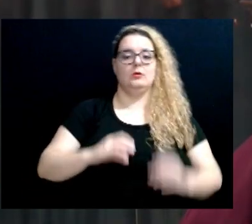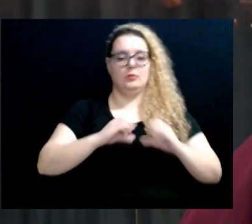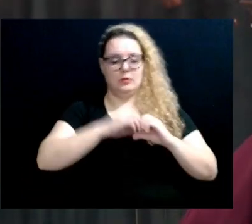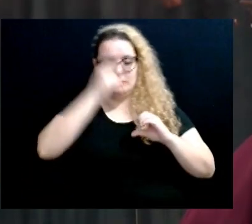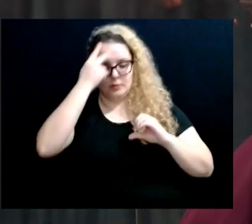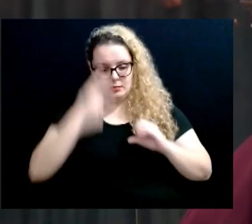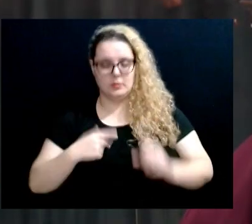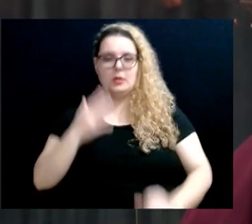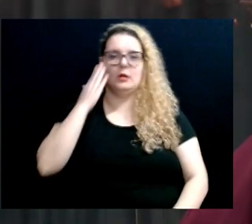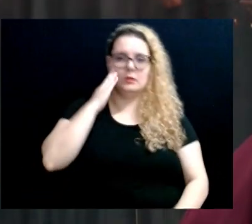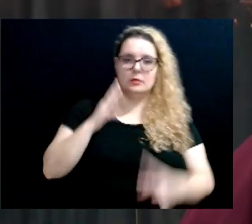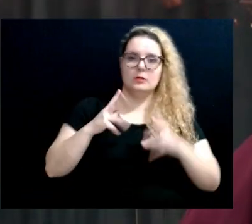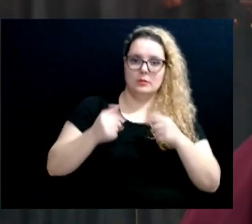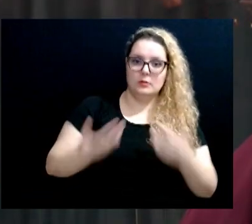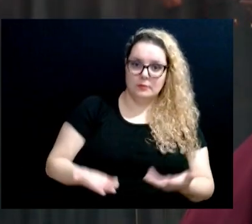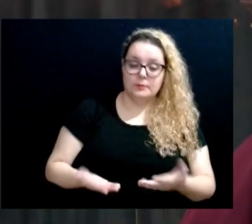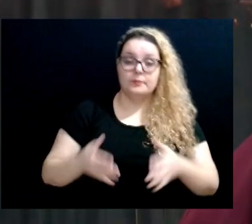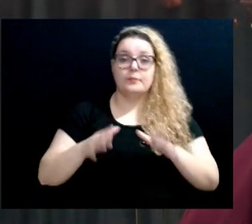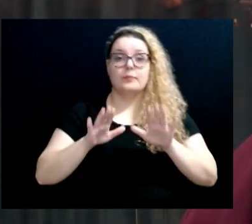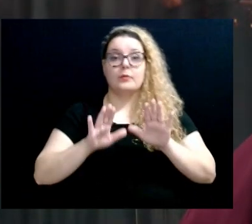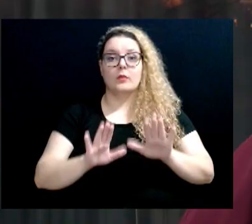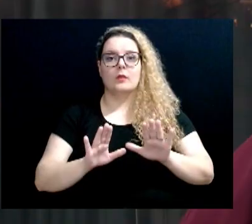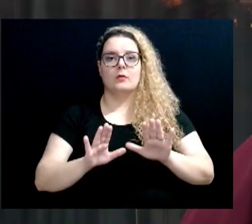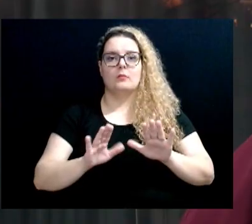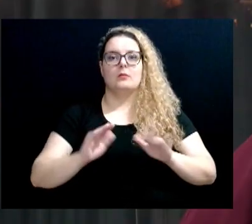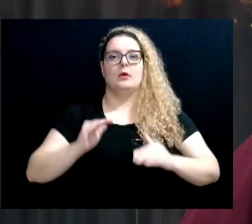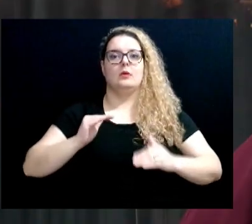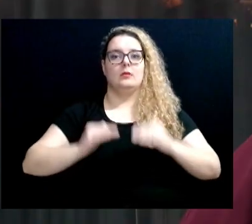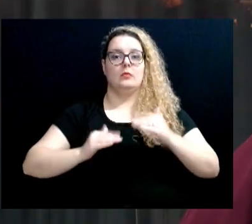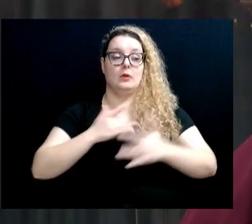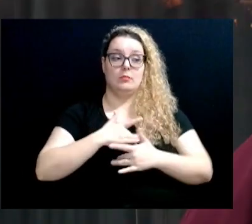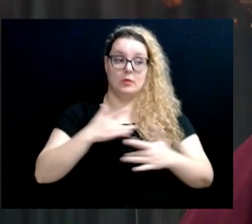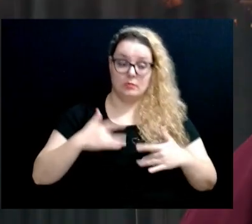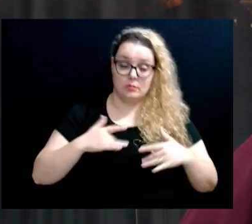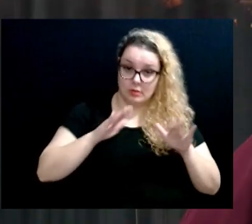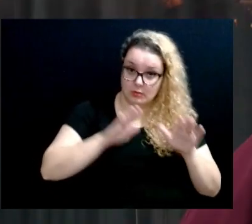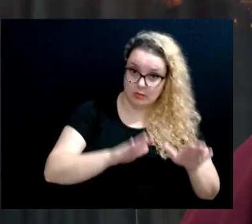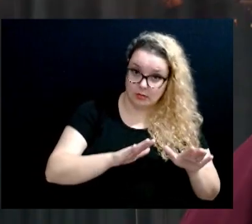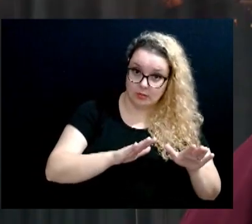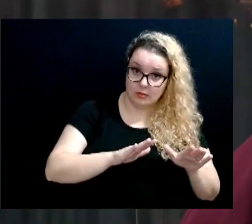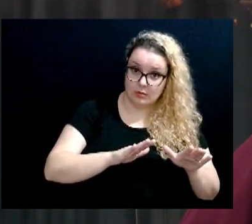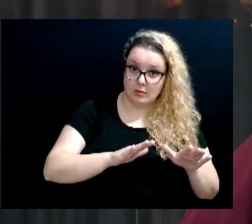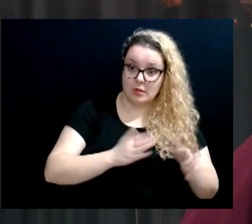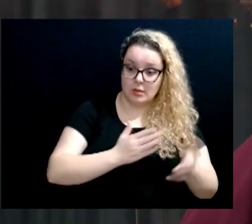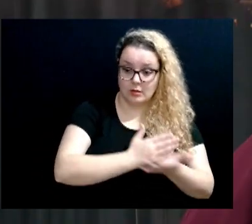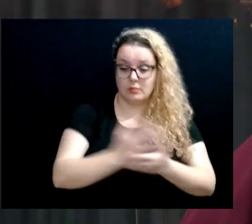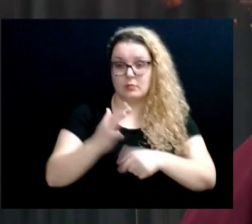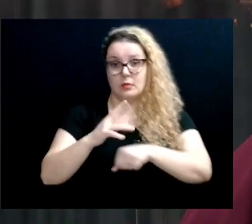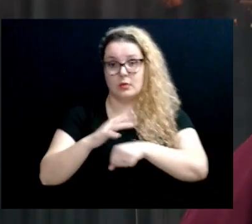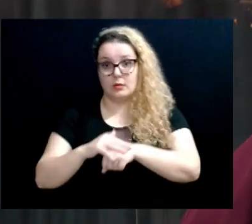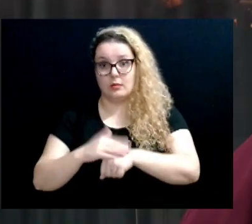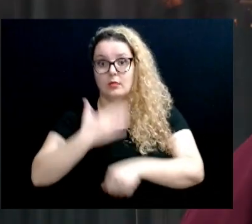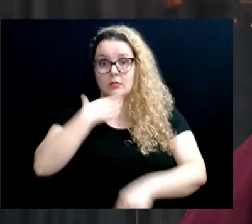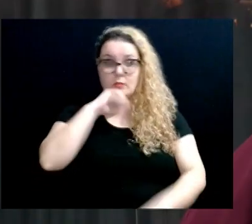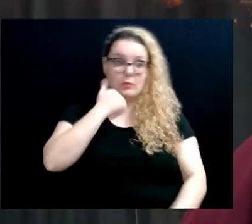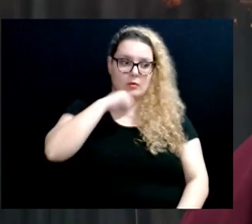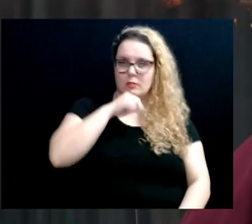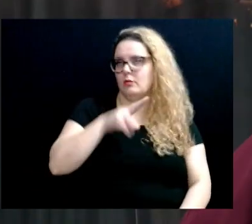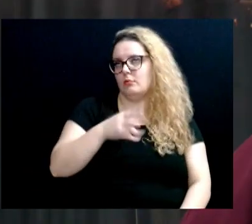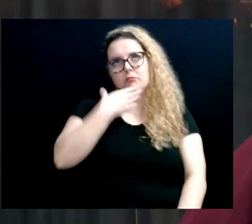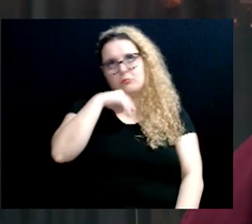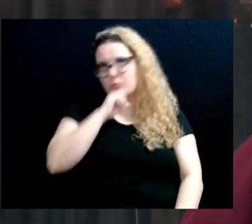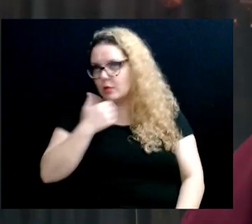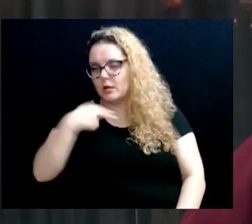mais, porém num equilíbrio saudável. E aí passa a ser patológico quando esses pais, ou pai ou mãe, ou às vezes infelizmente os